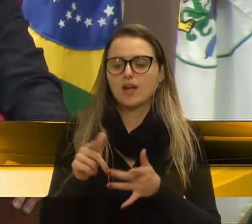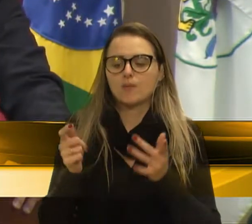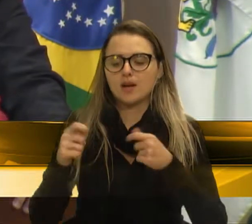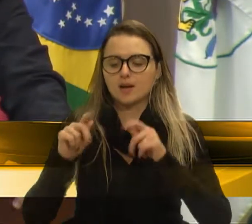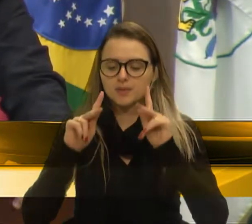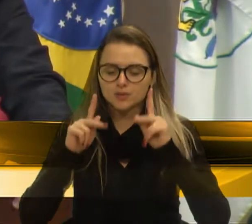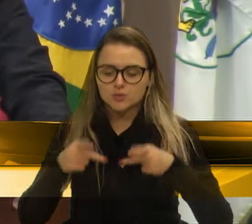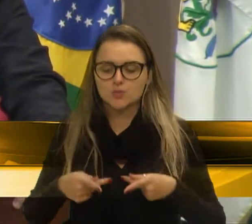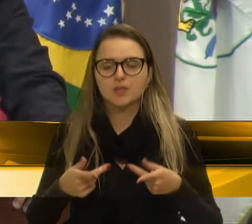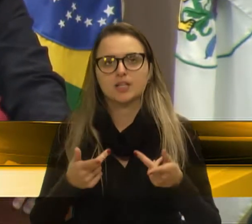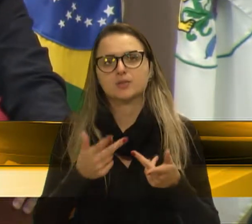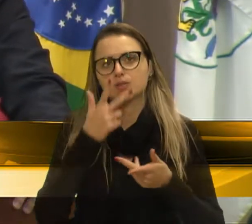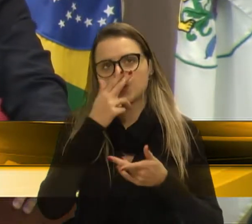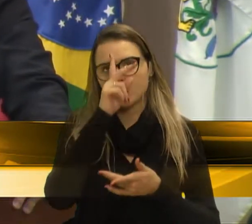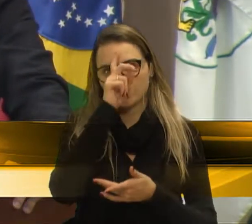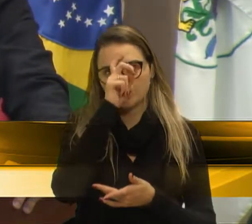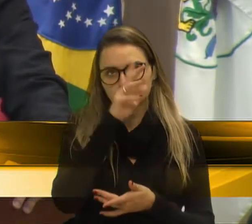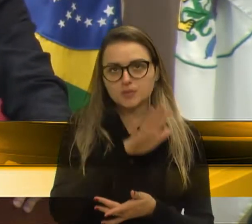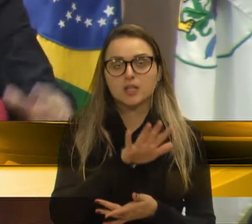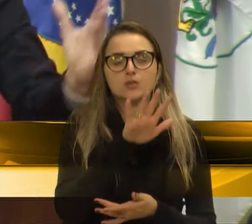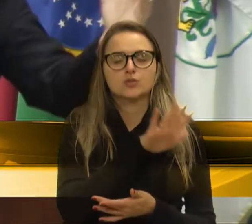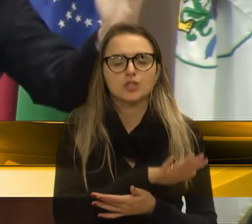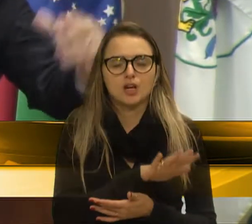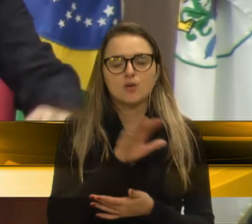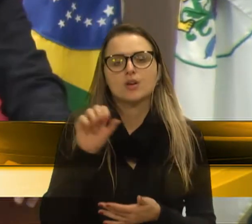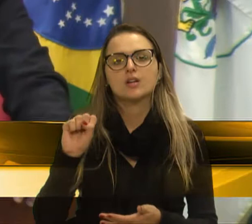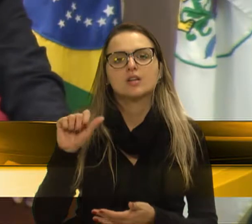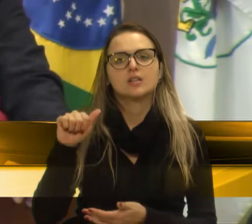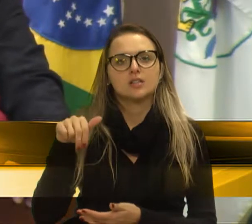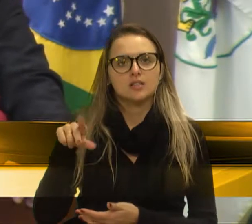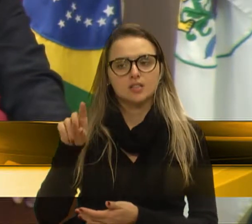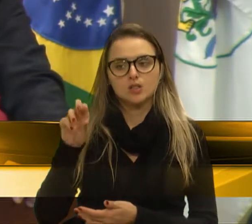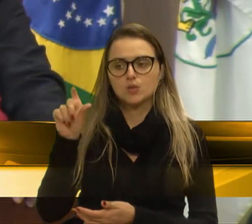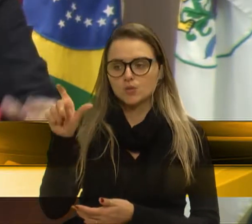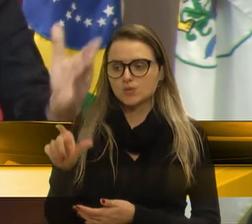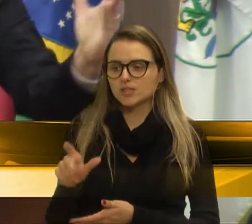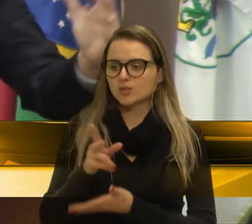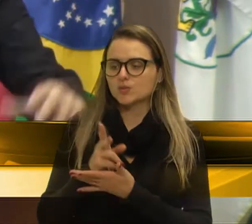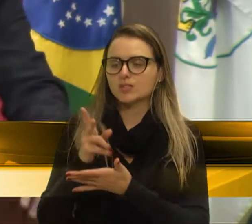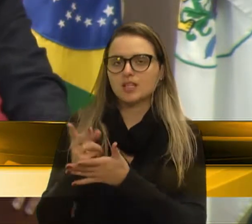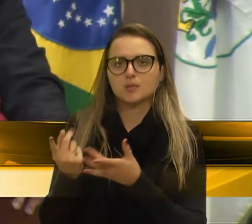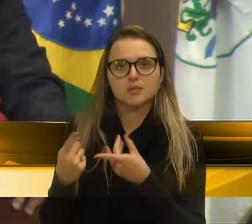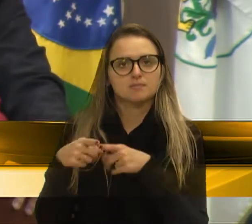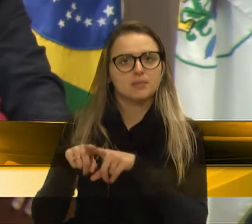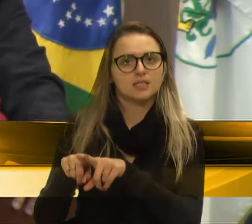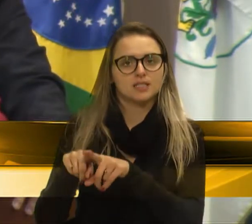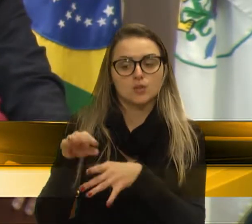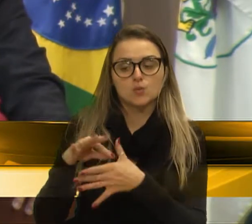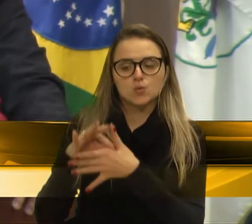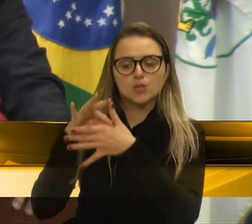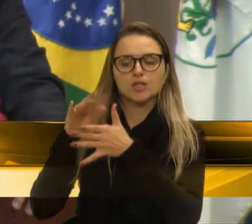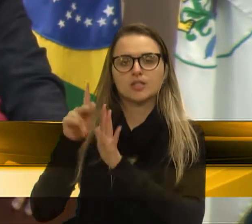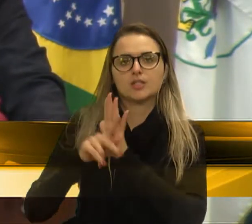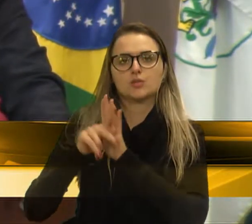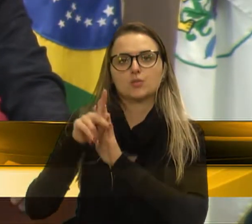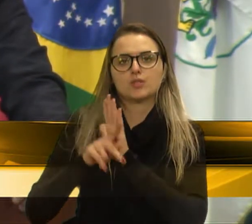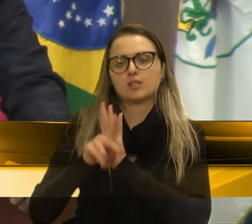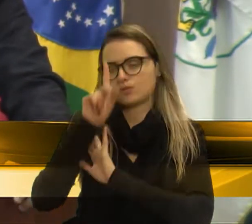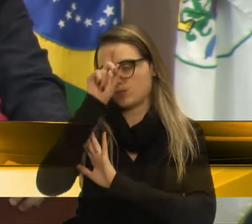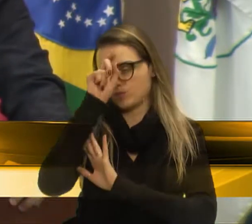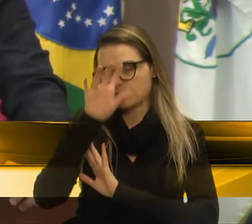nosso Hospital Geral, e o Sandro tem sido um grande parceiro, na verdade, o líder desse projeto de um Hospital